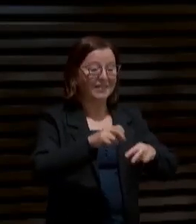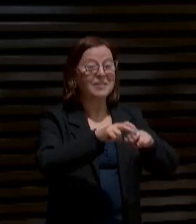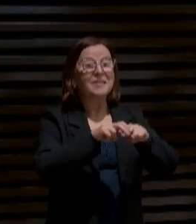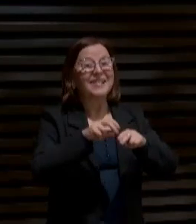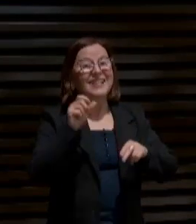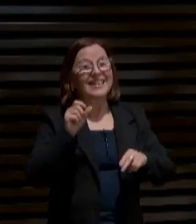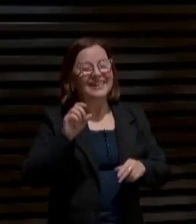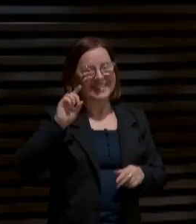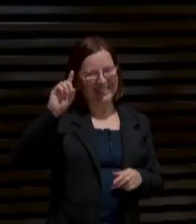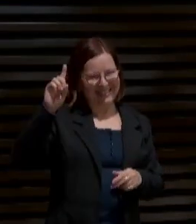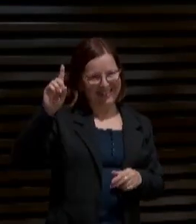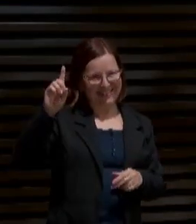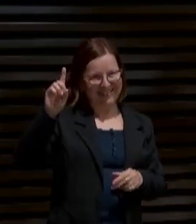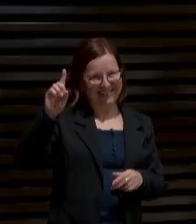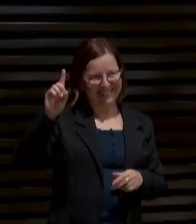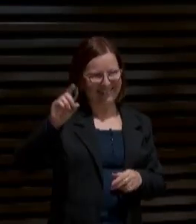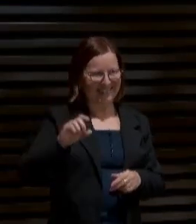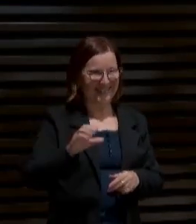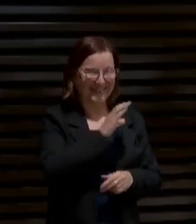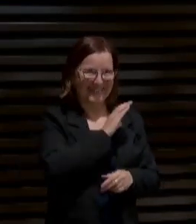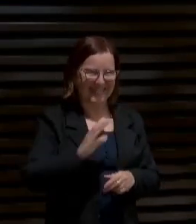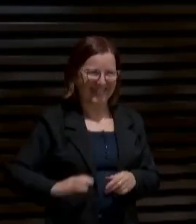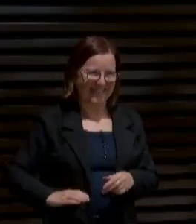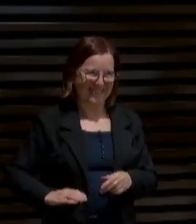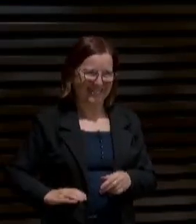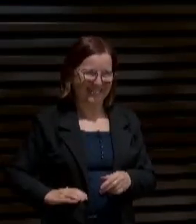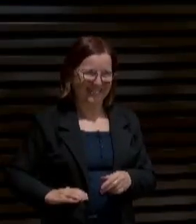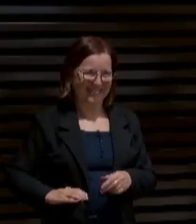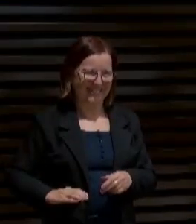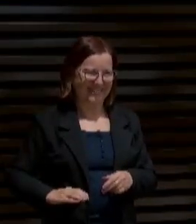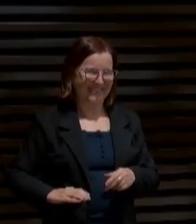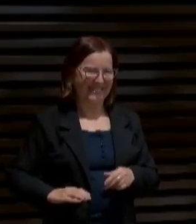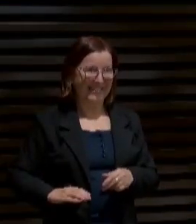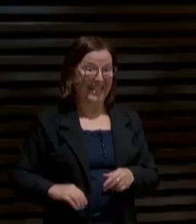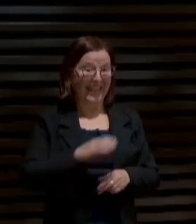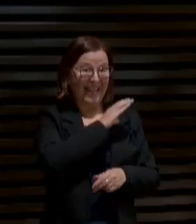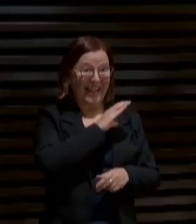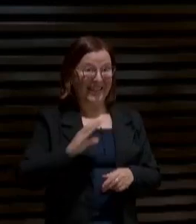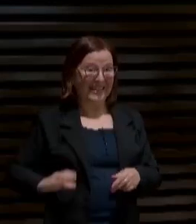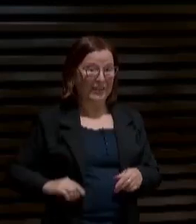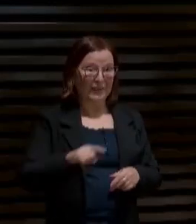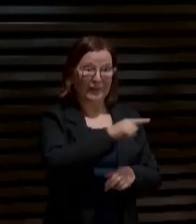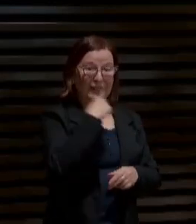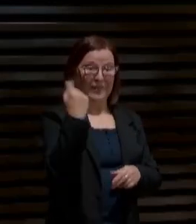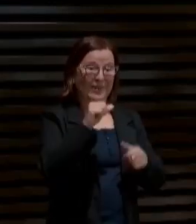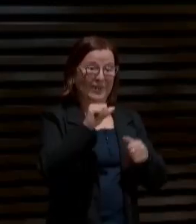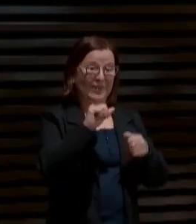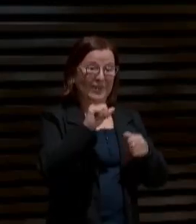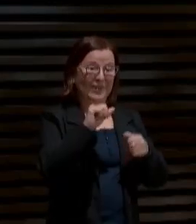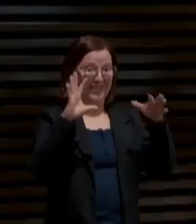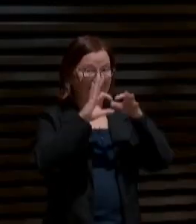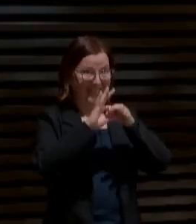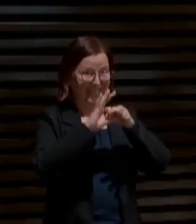e essa semente que é Cristo é ela que vai nos manter Unidos ela que vai nos conduzir esse processo de santificação